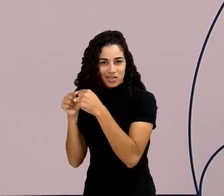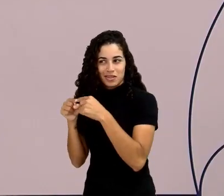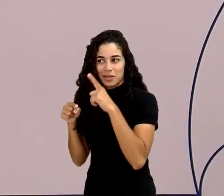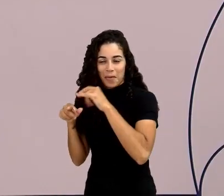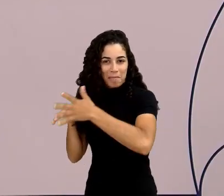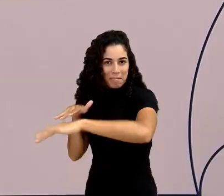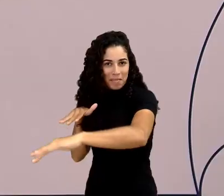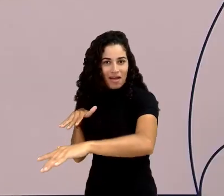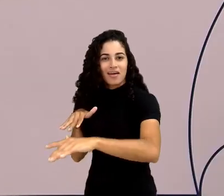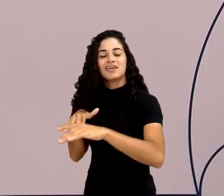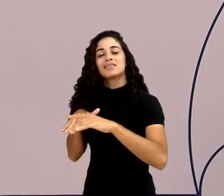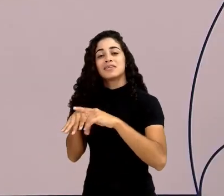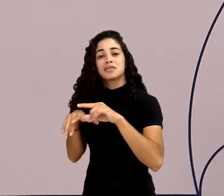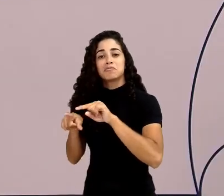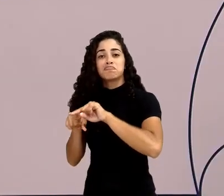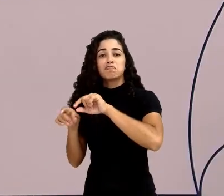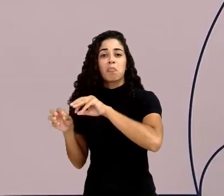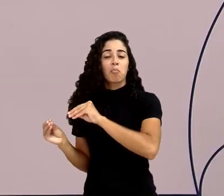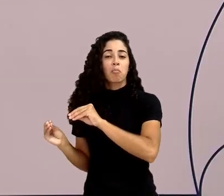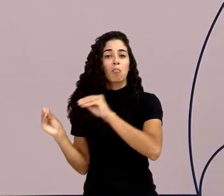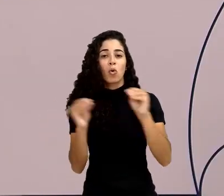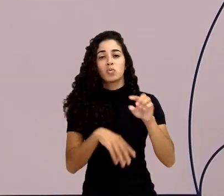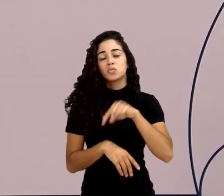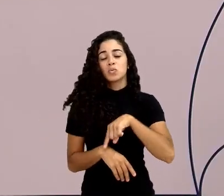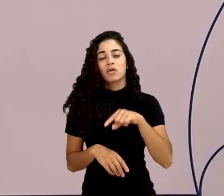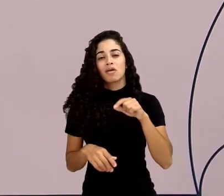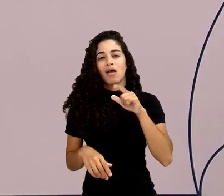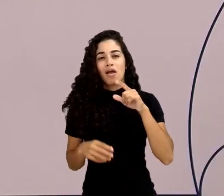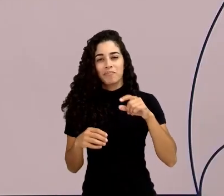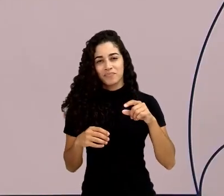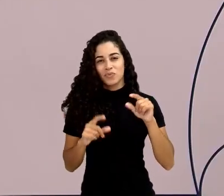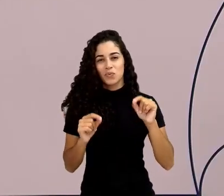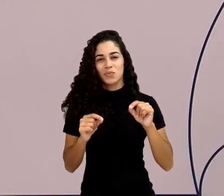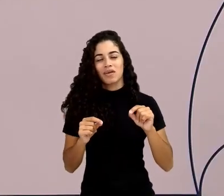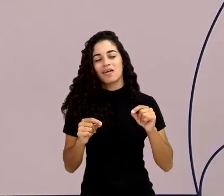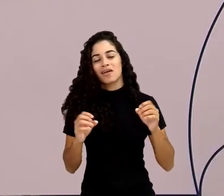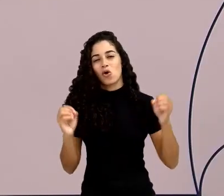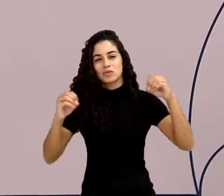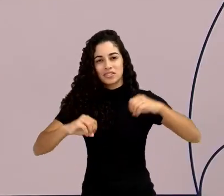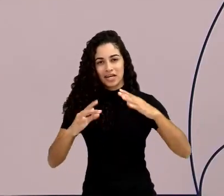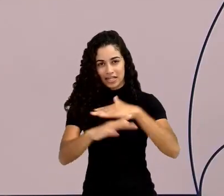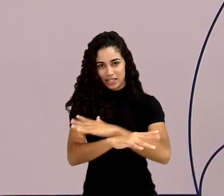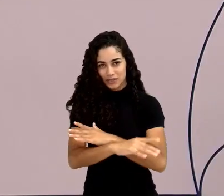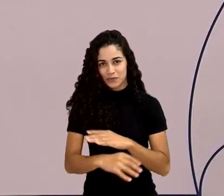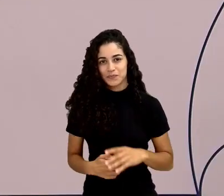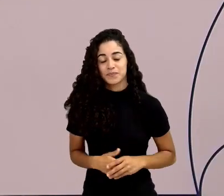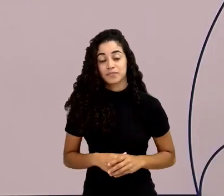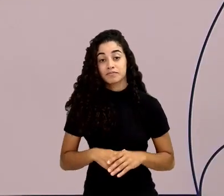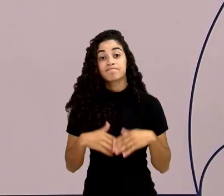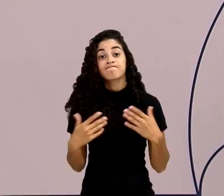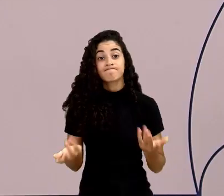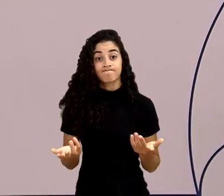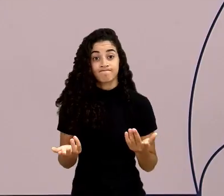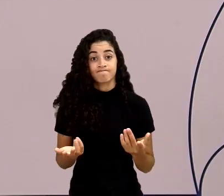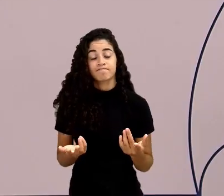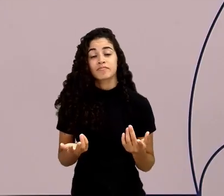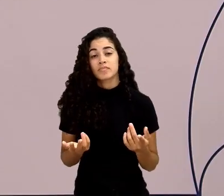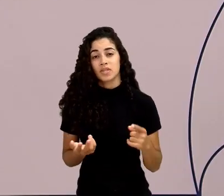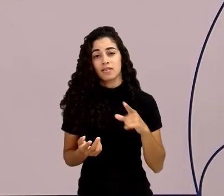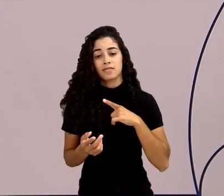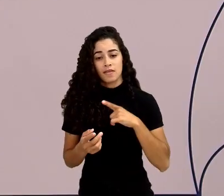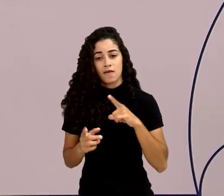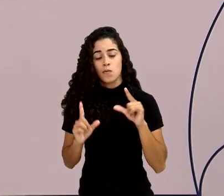Mediterrâneo, ele se desloca para o Oceano Atlântico. Então, essas serão as consequências, né,